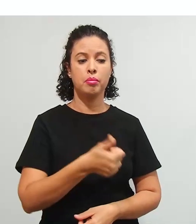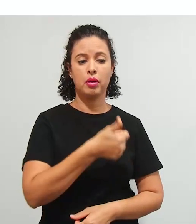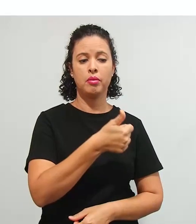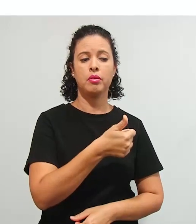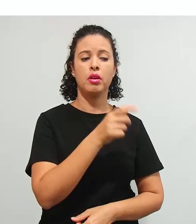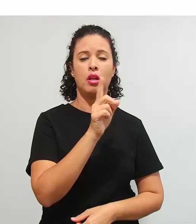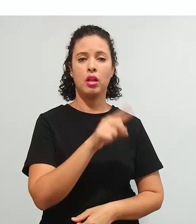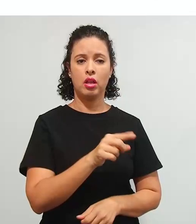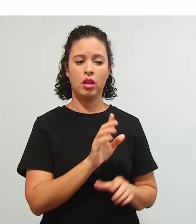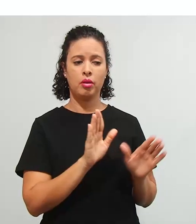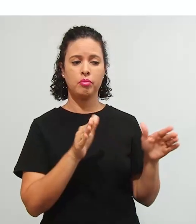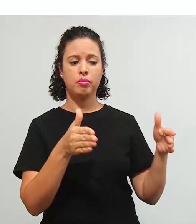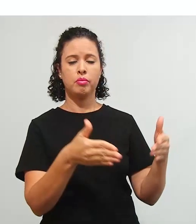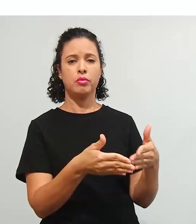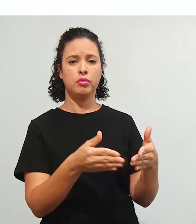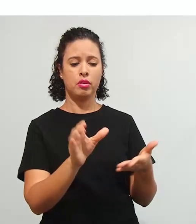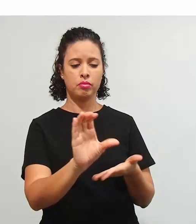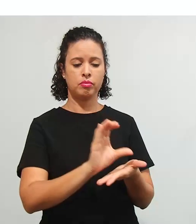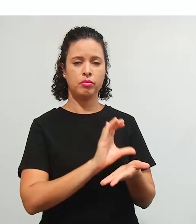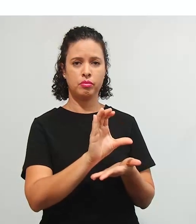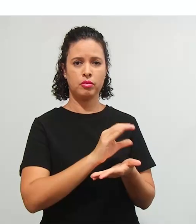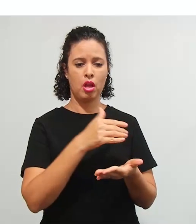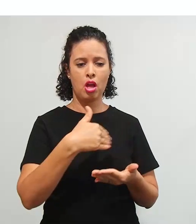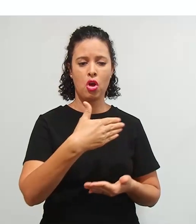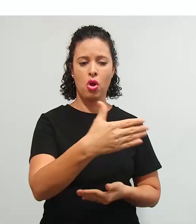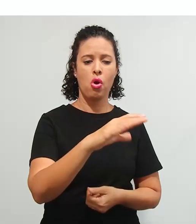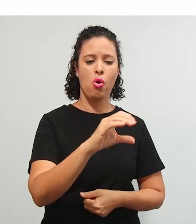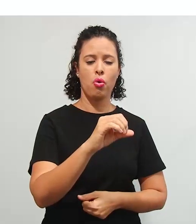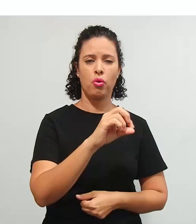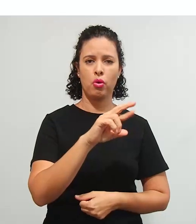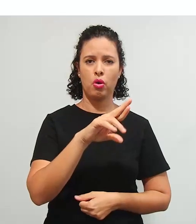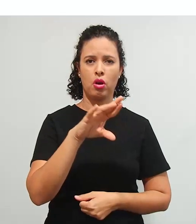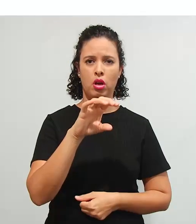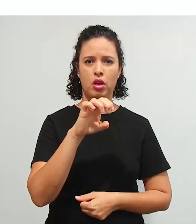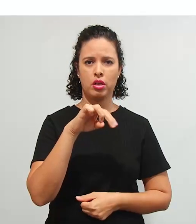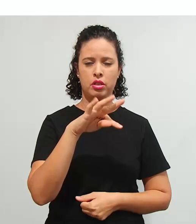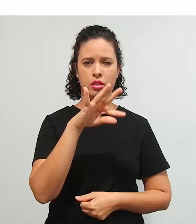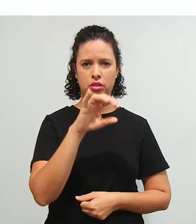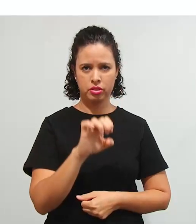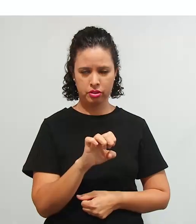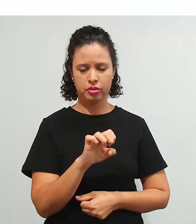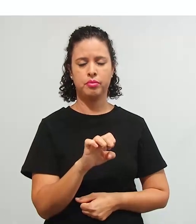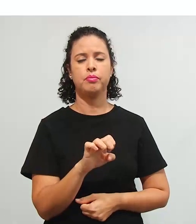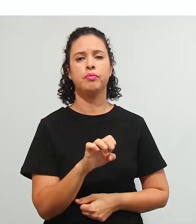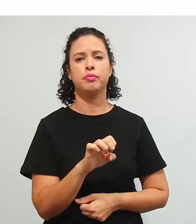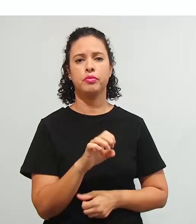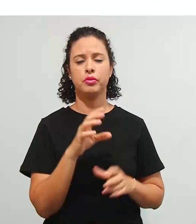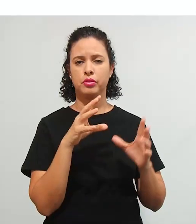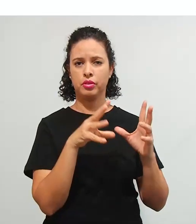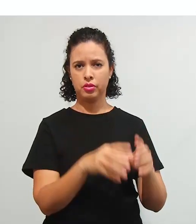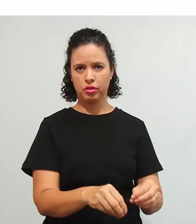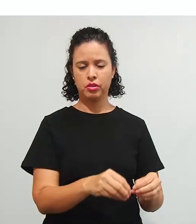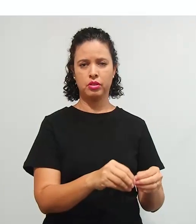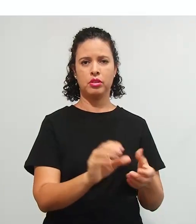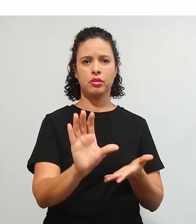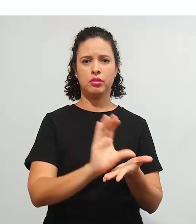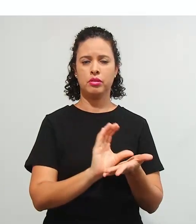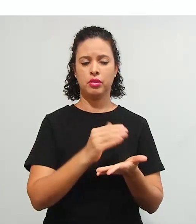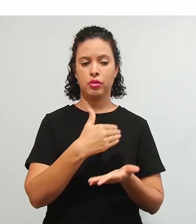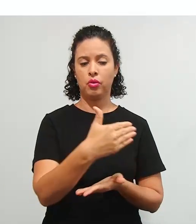Refere-se predominantemente à receita corrente. Então, a maioria todas as receitas